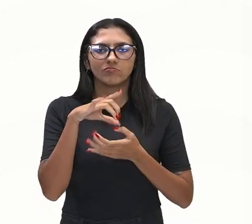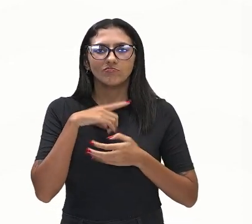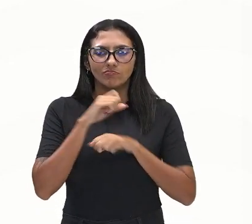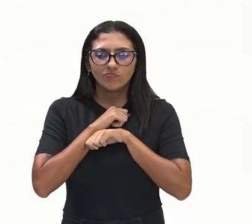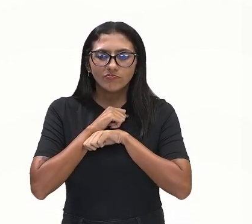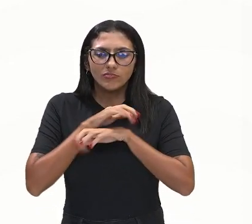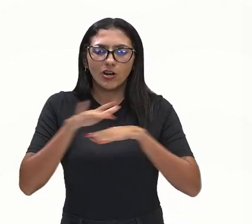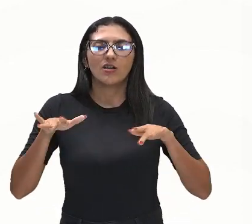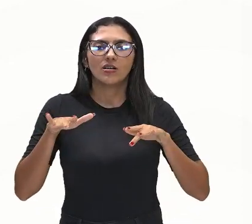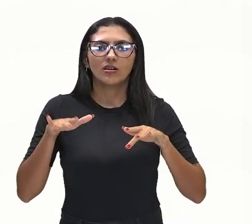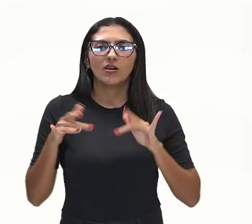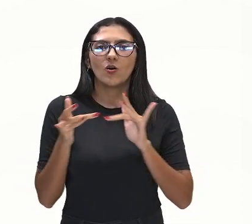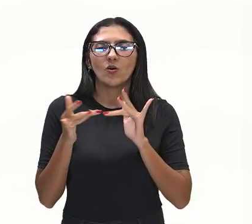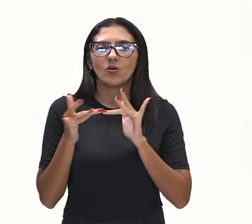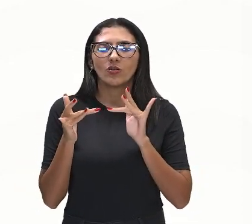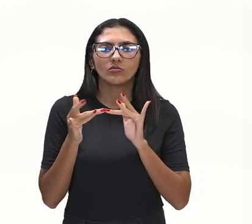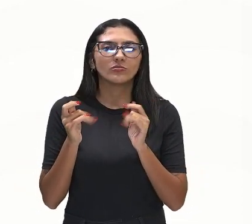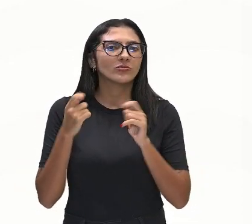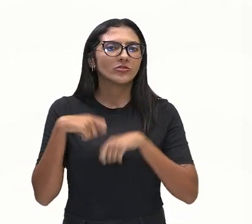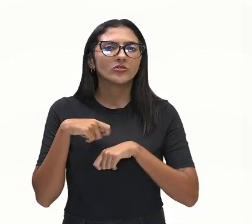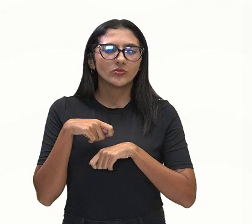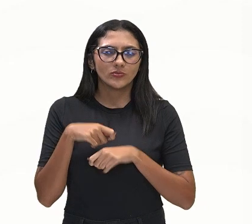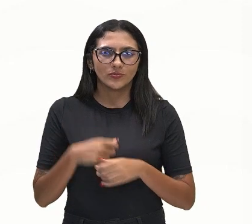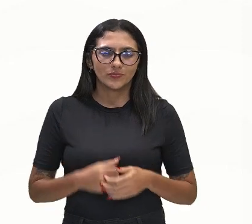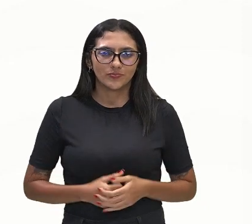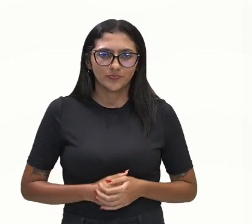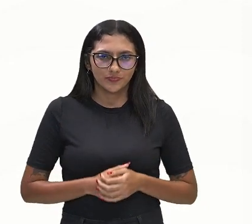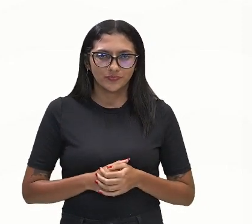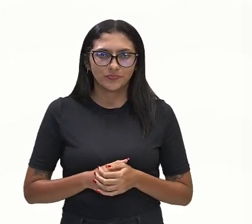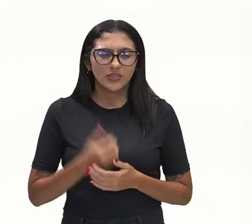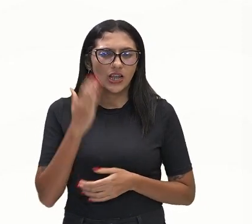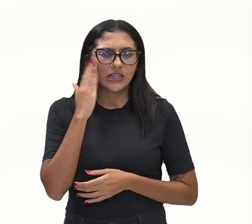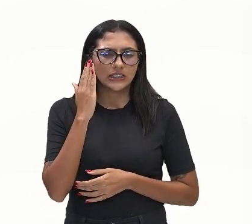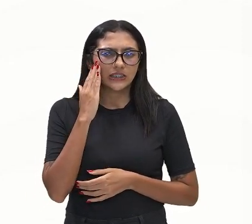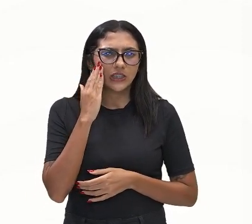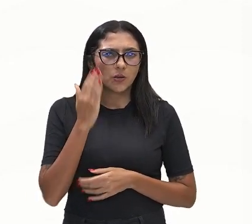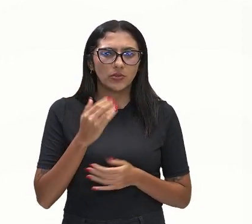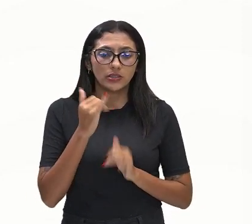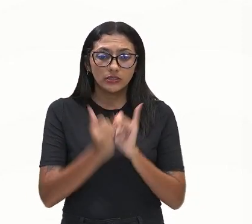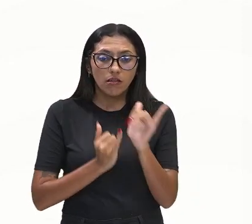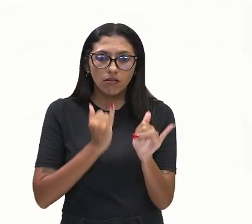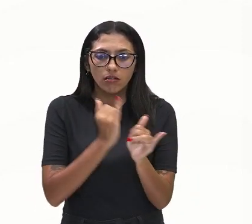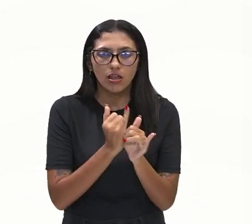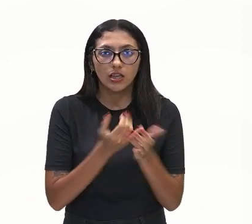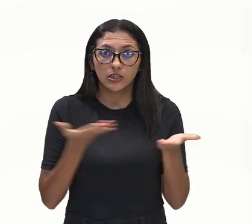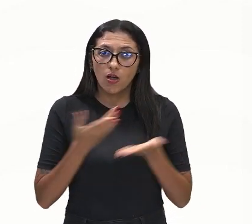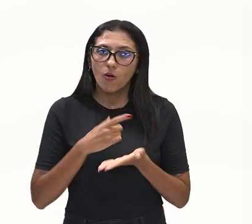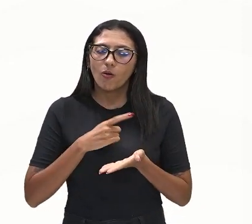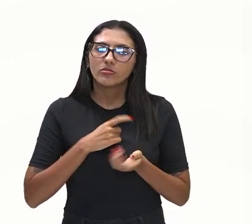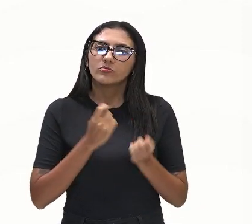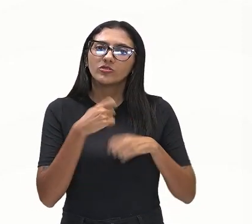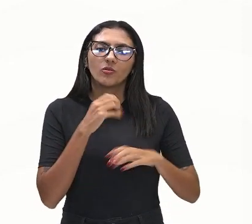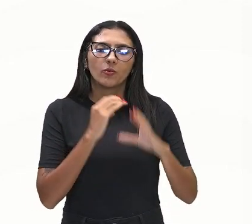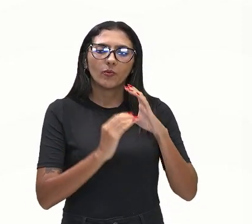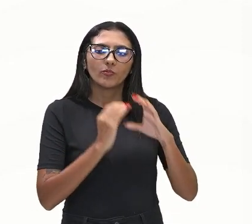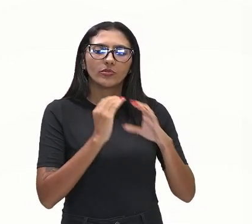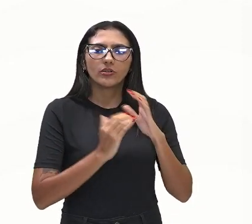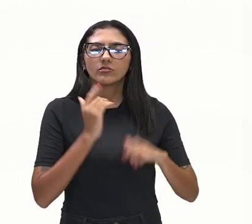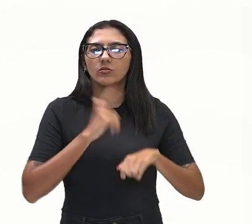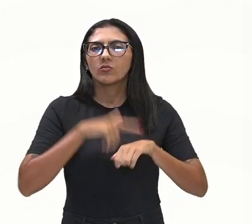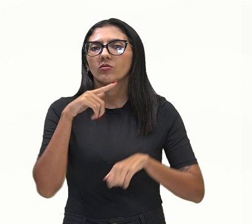se conseguiu chegar com influências, porque a internet vai permitir que haja uma comunicação